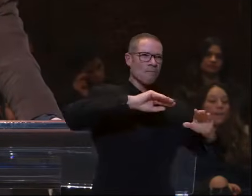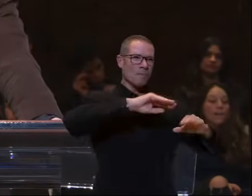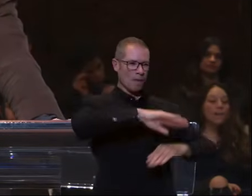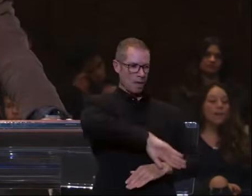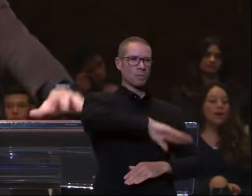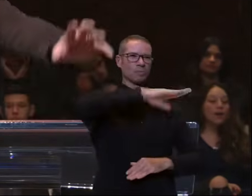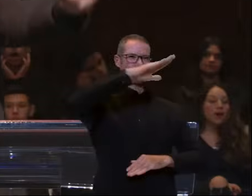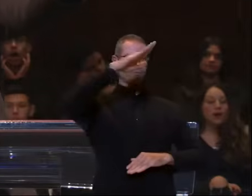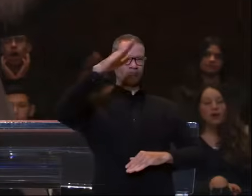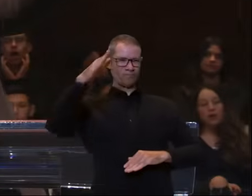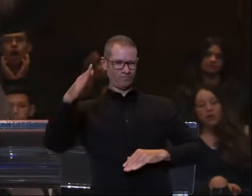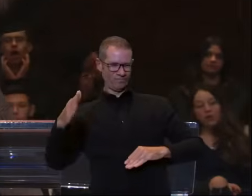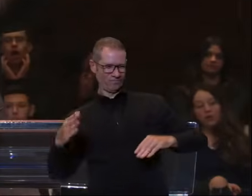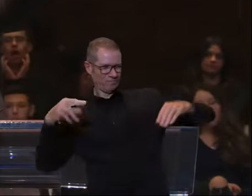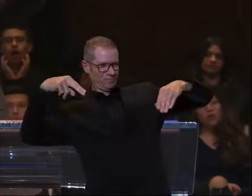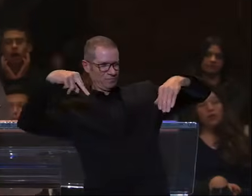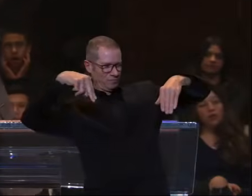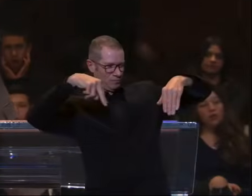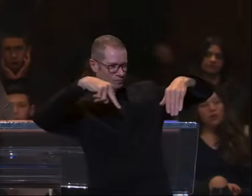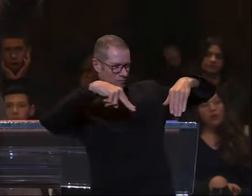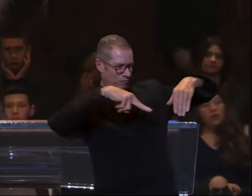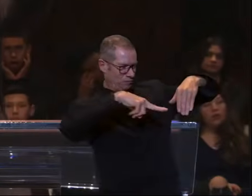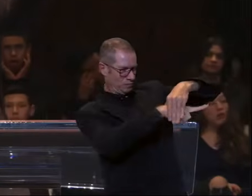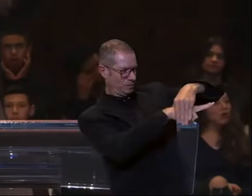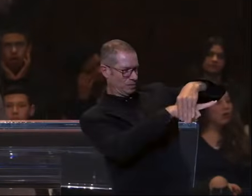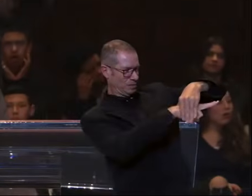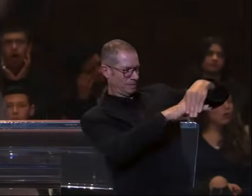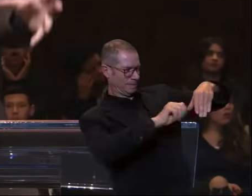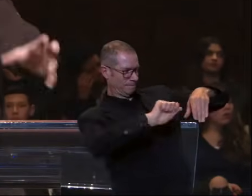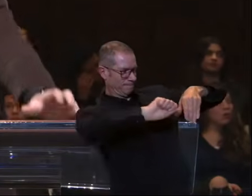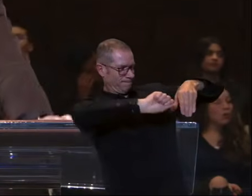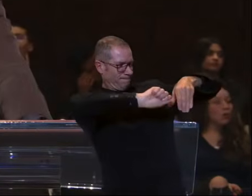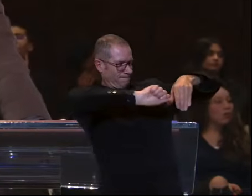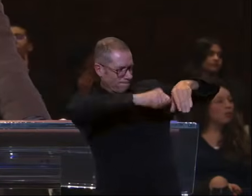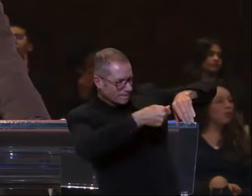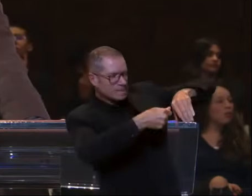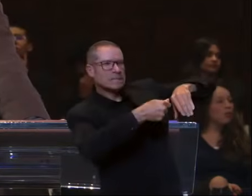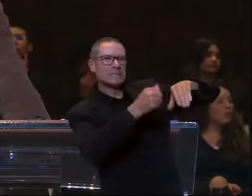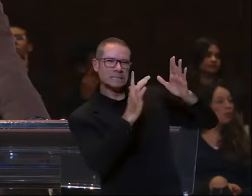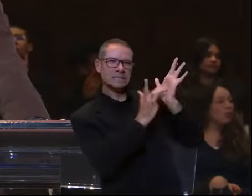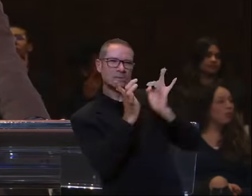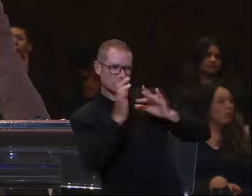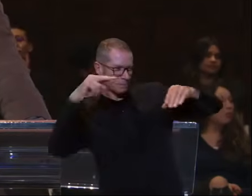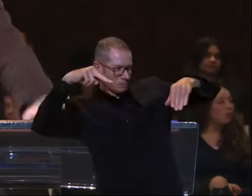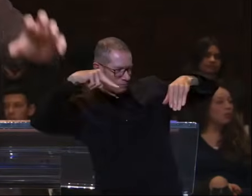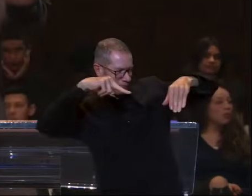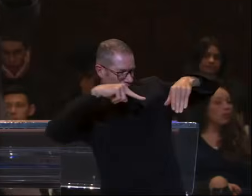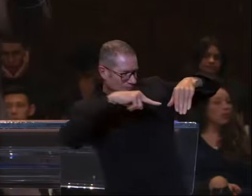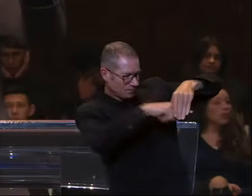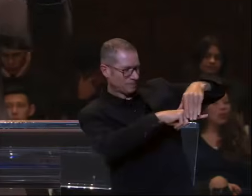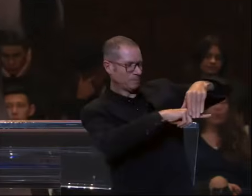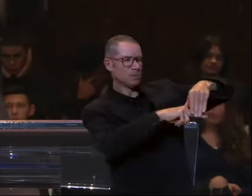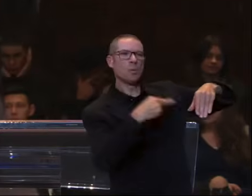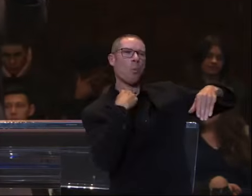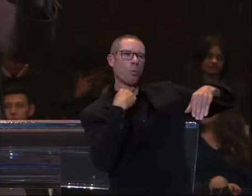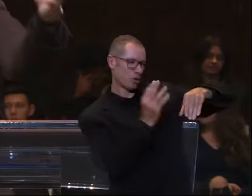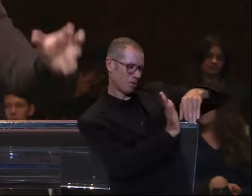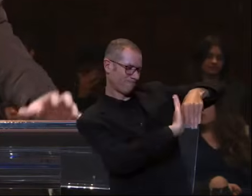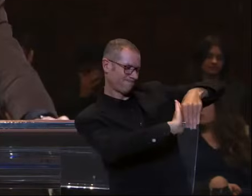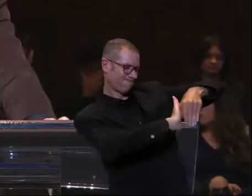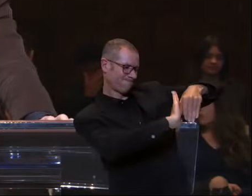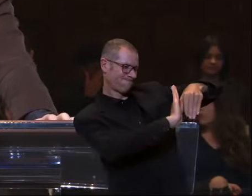fechado, aquele túmulo foi lacrado, selado, não podia ser